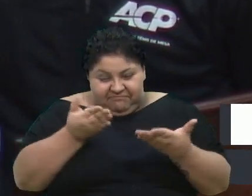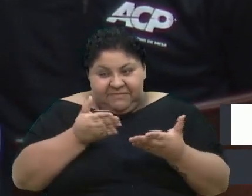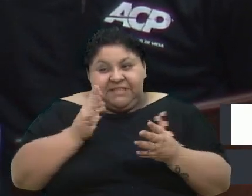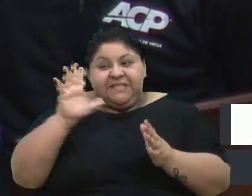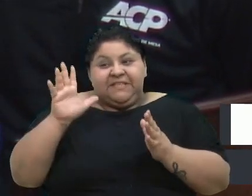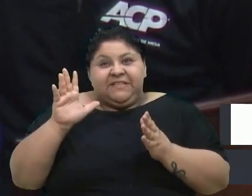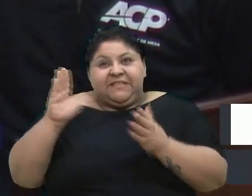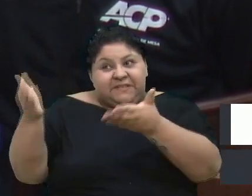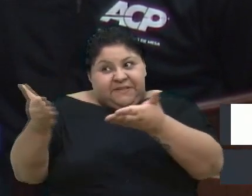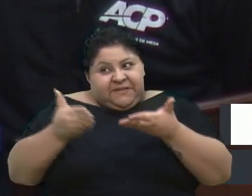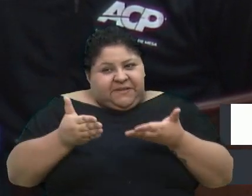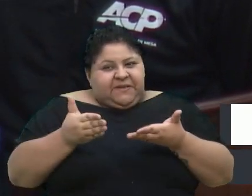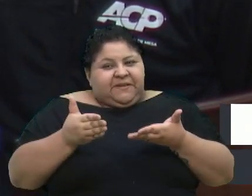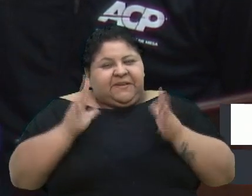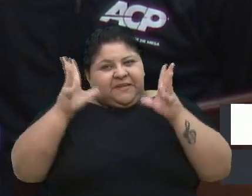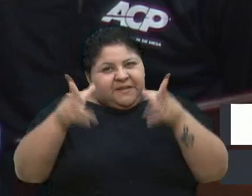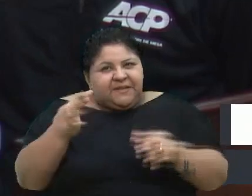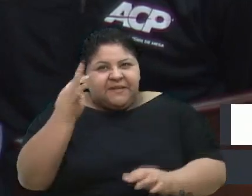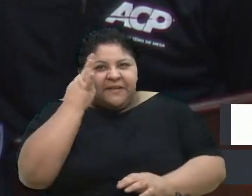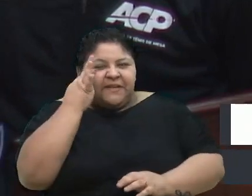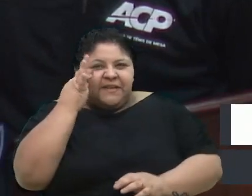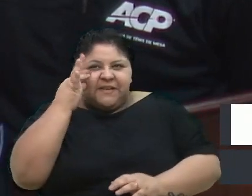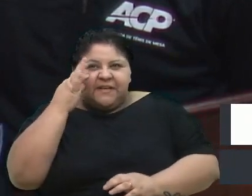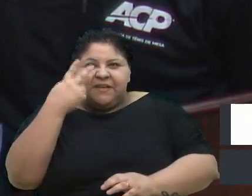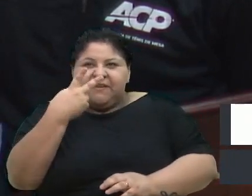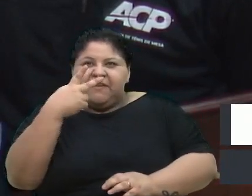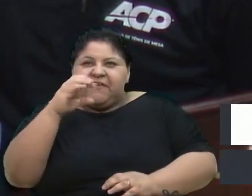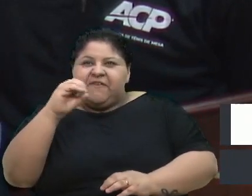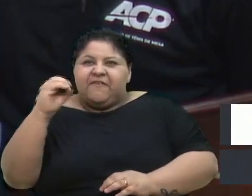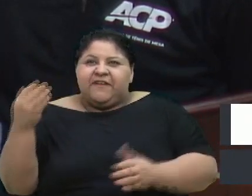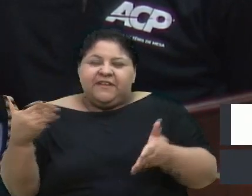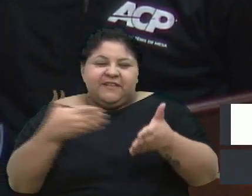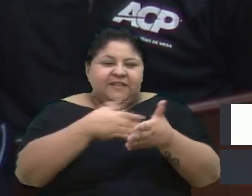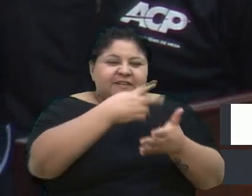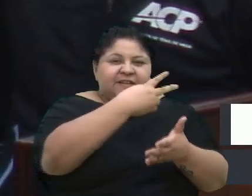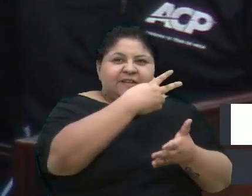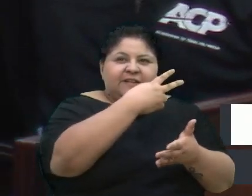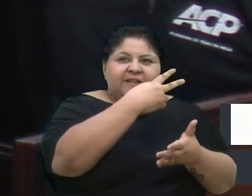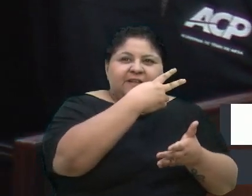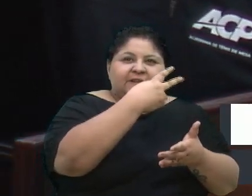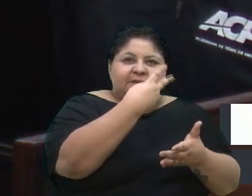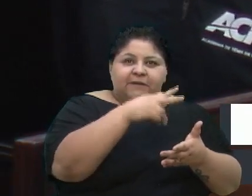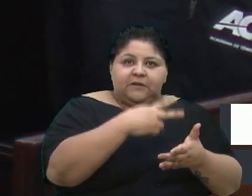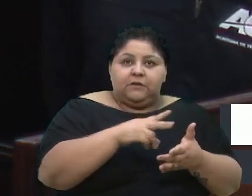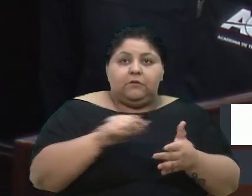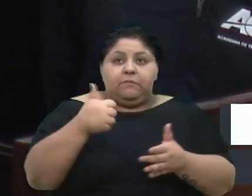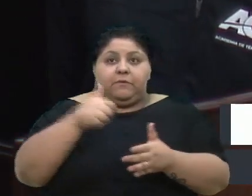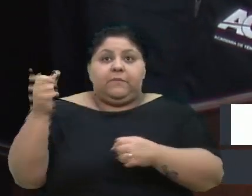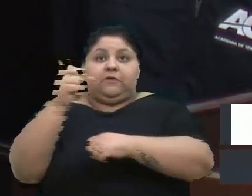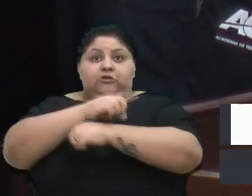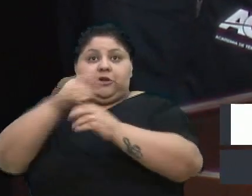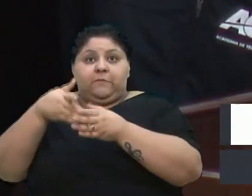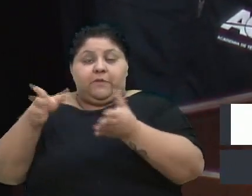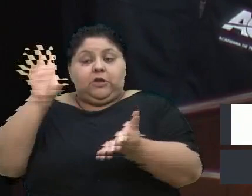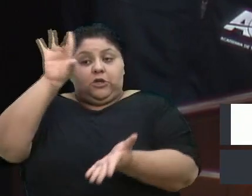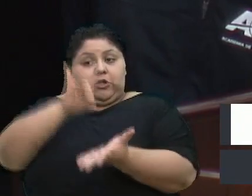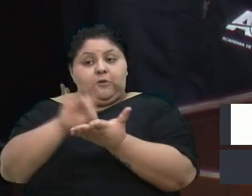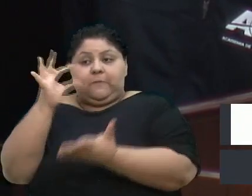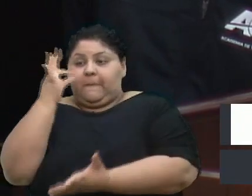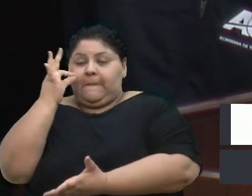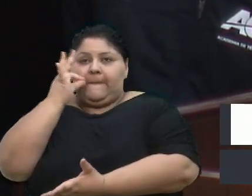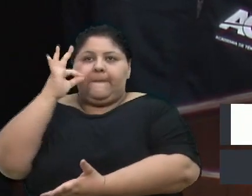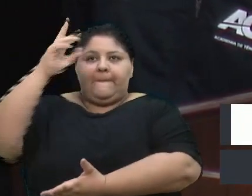aí para que estejam presentes do dia 20 ao dia 22. No dia 20 vão fazer a abertura oficial às 11 horas, com a presença do